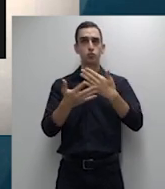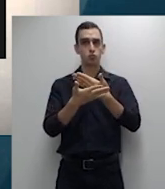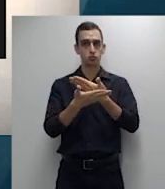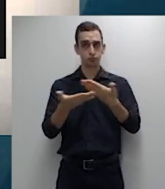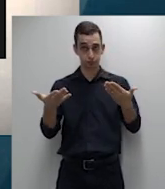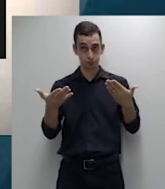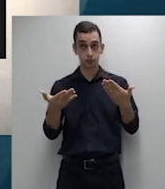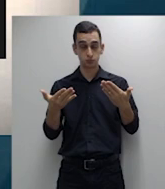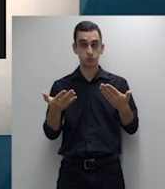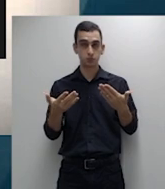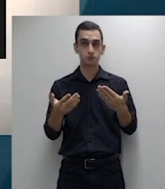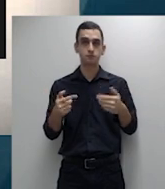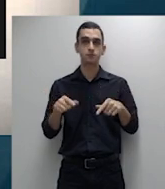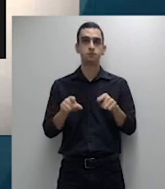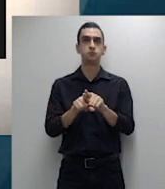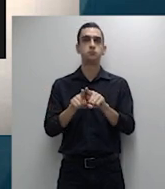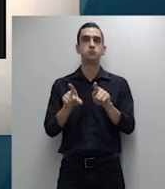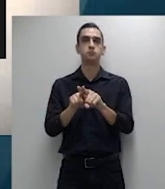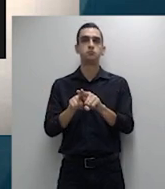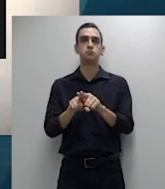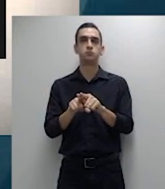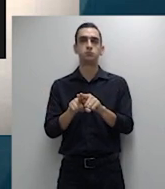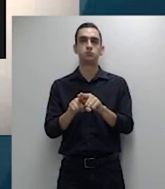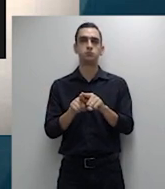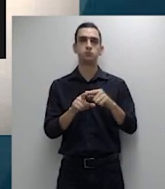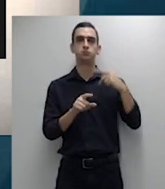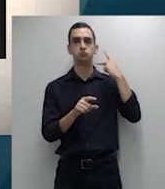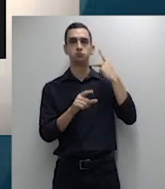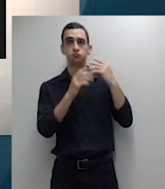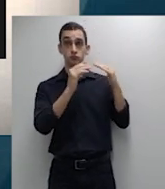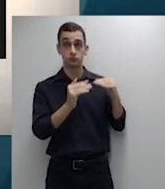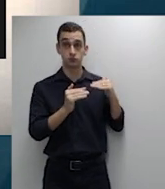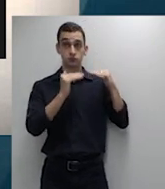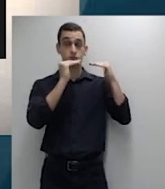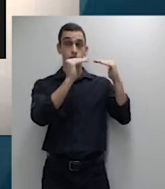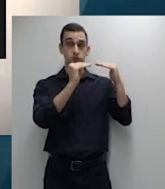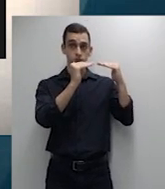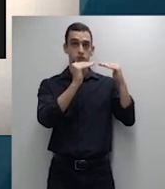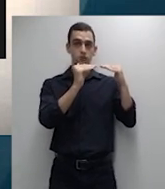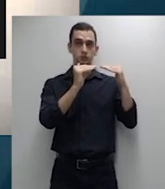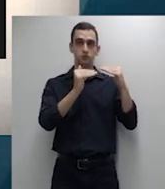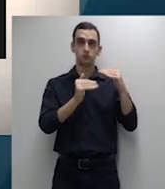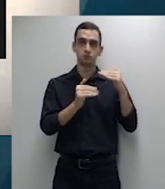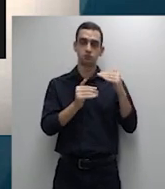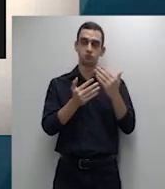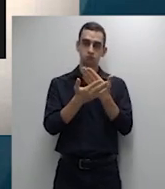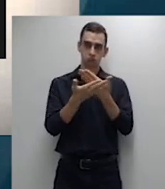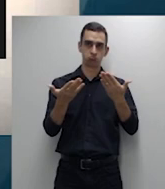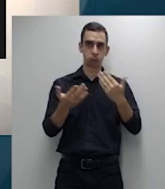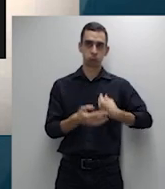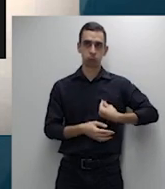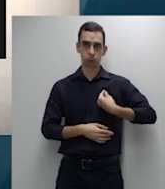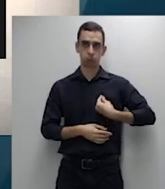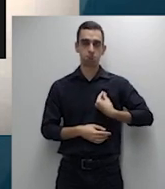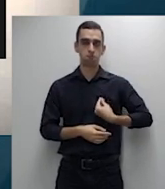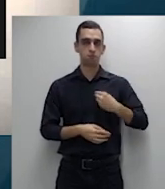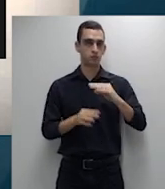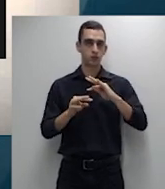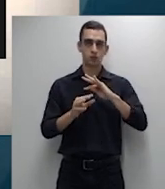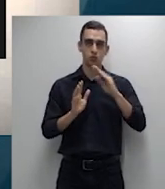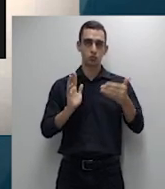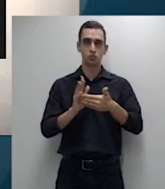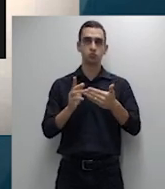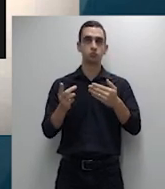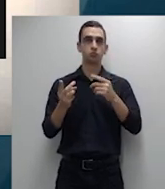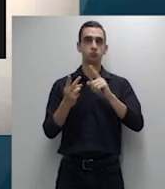do Superior Geral da República Porto Alegre Rio resultado autor